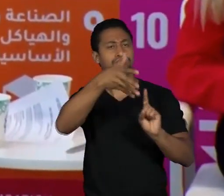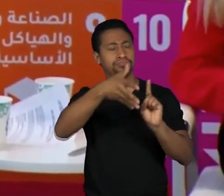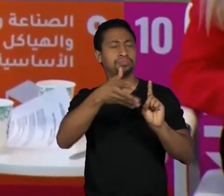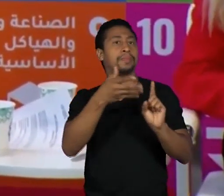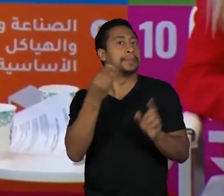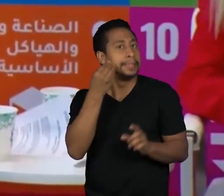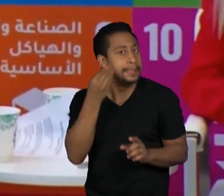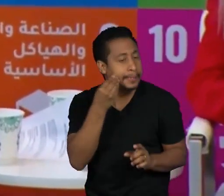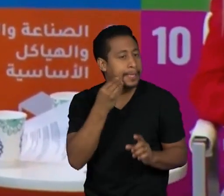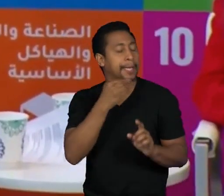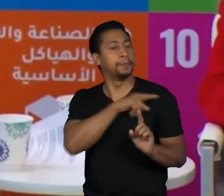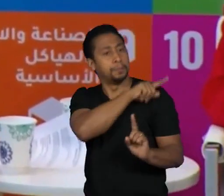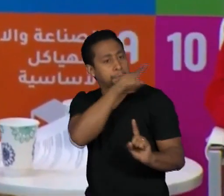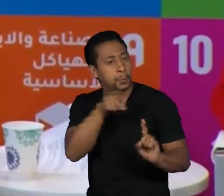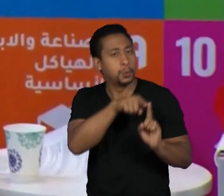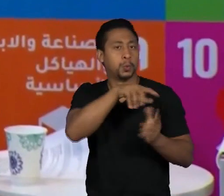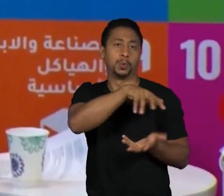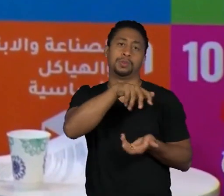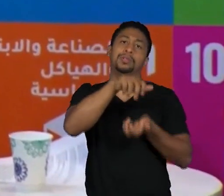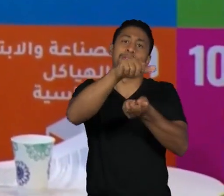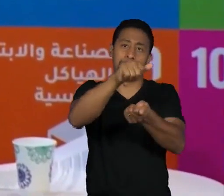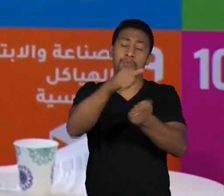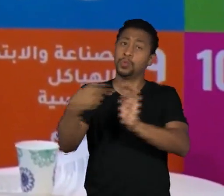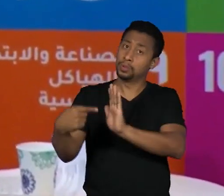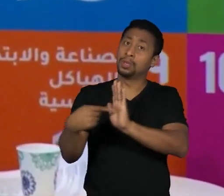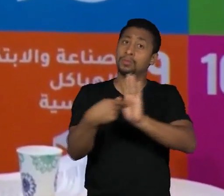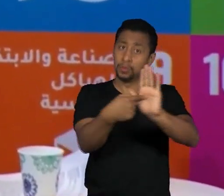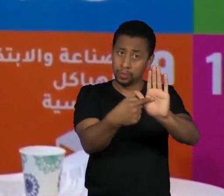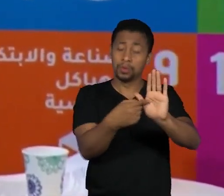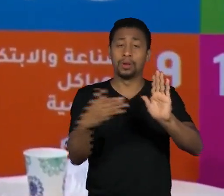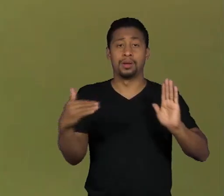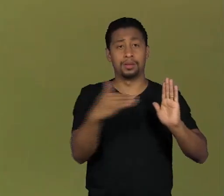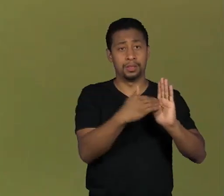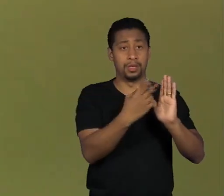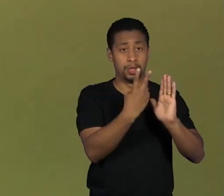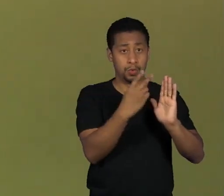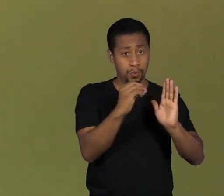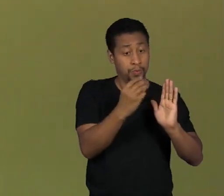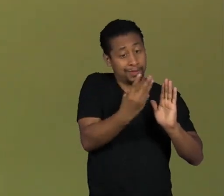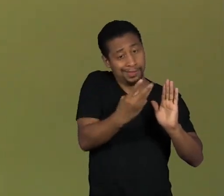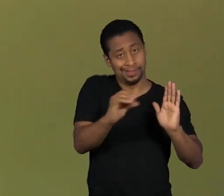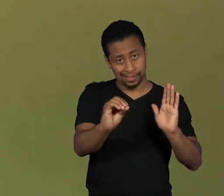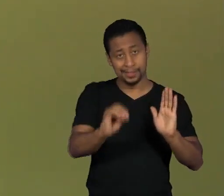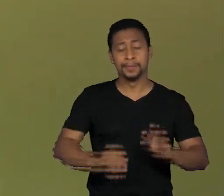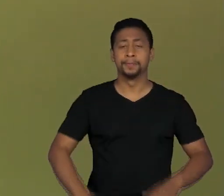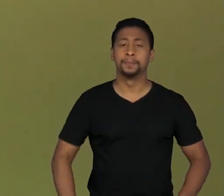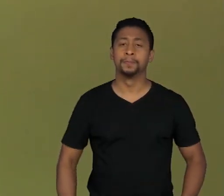de sustentabilidade previstas para 2030.